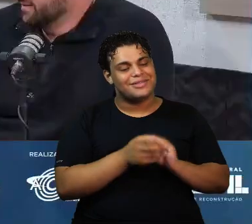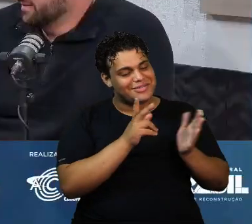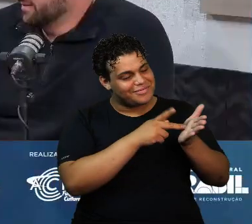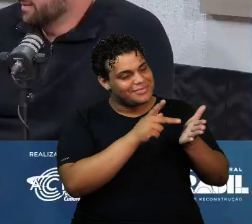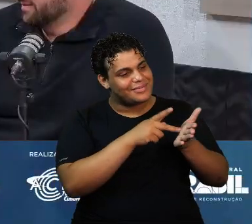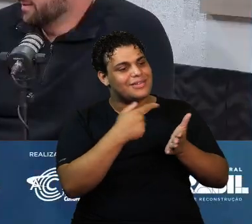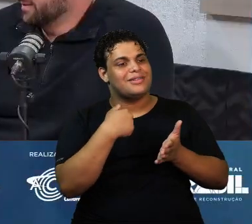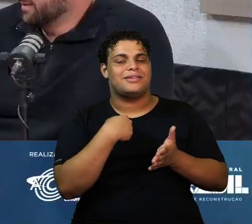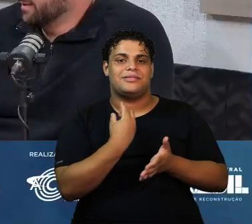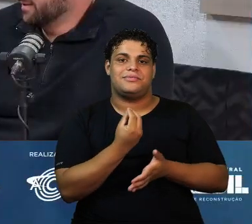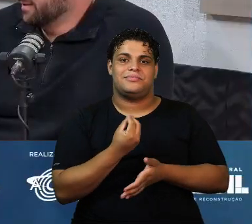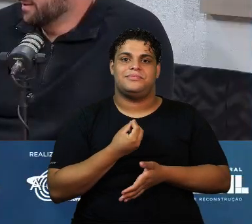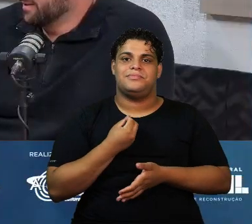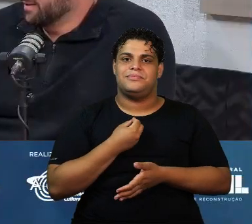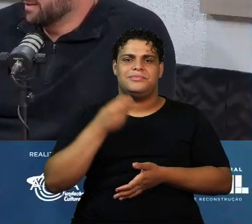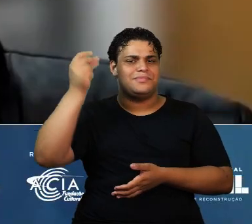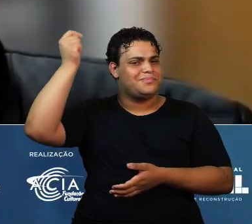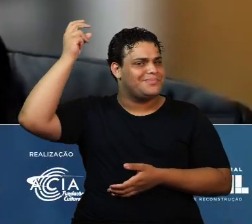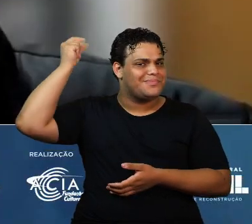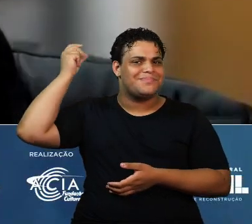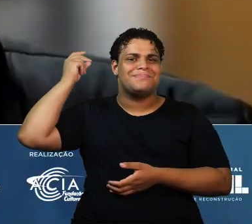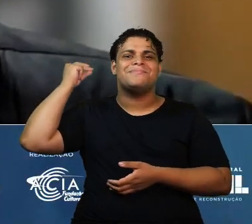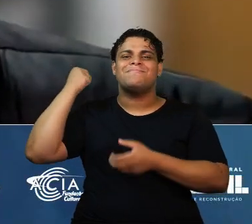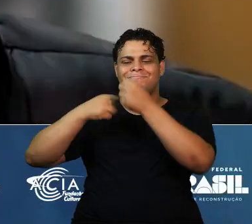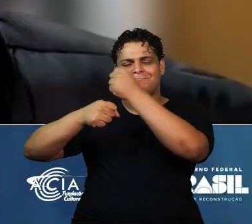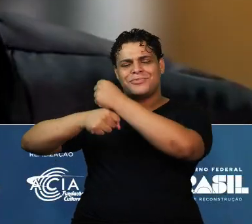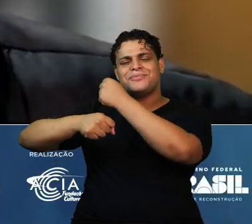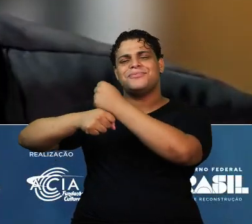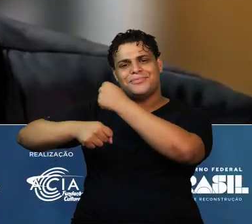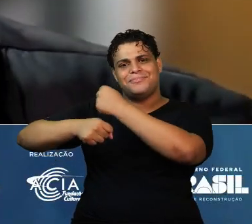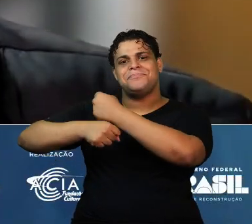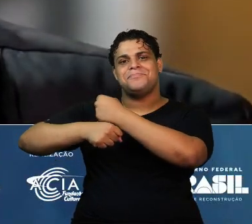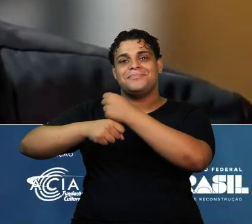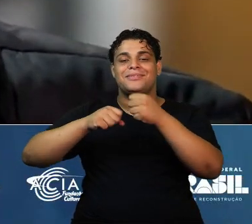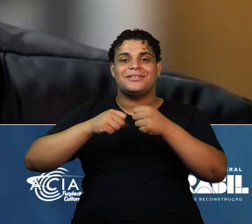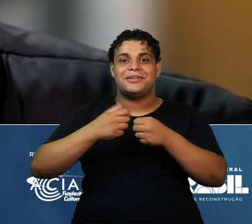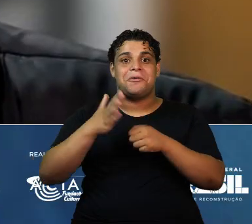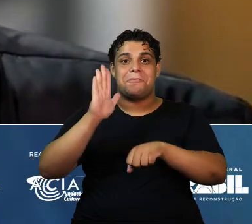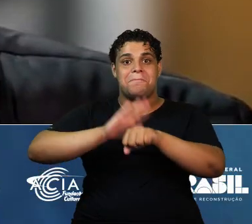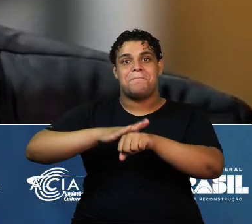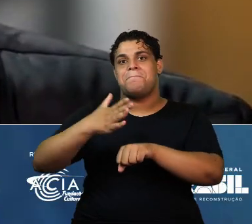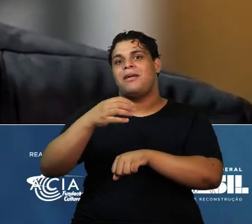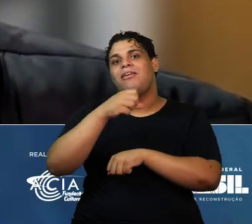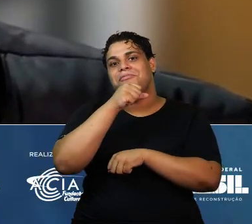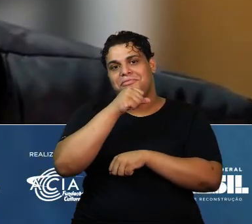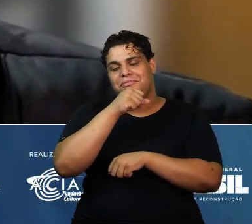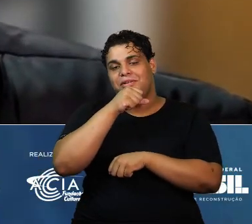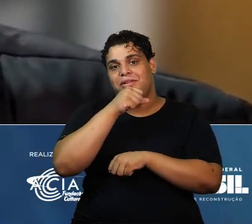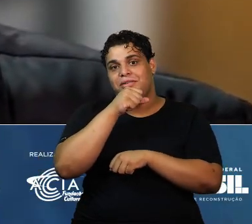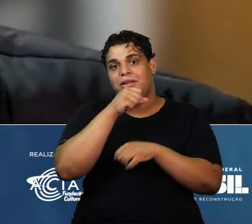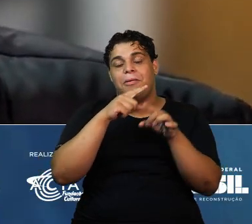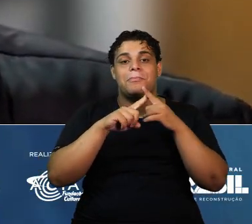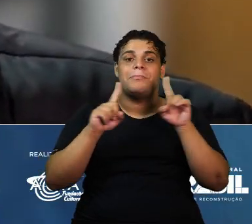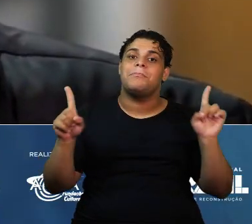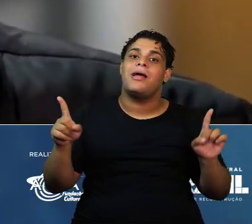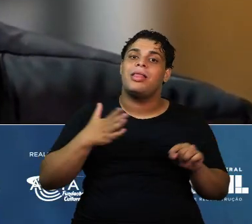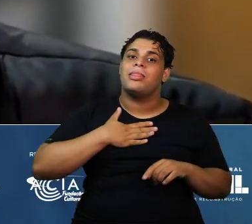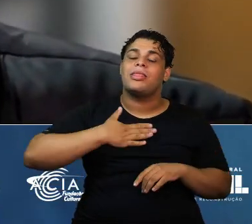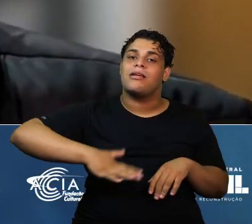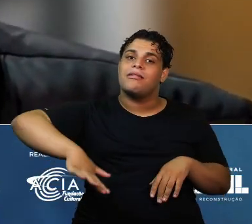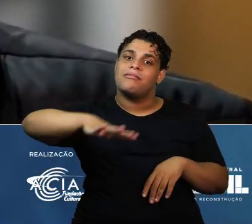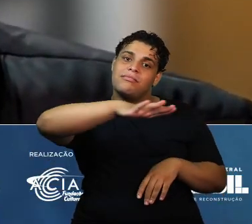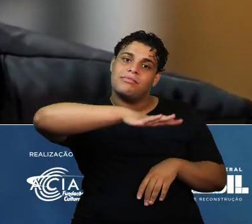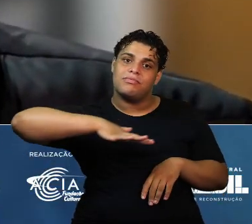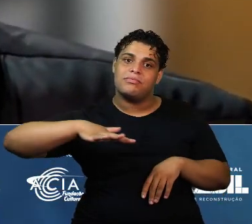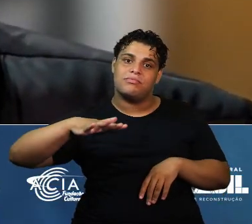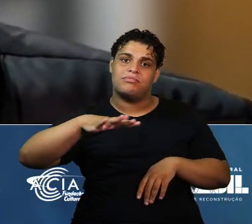sou daqui da capital há muitos anos, né? O mais velho da turma aqui, mas a minha área